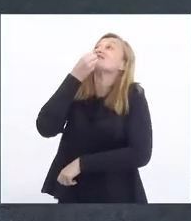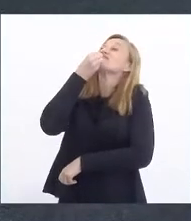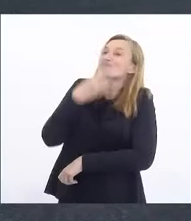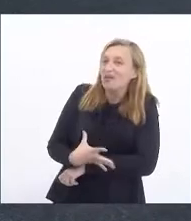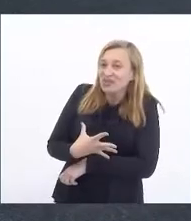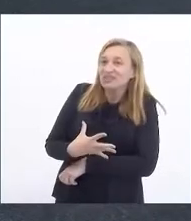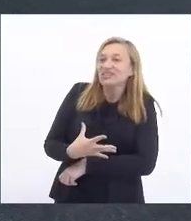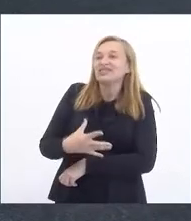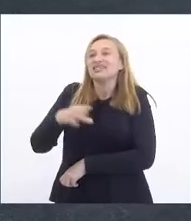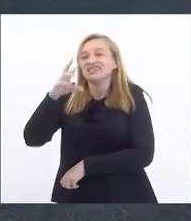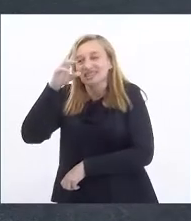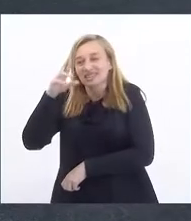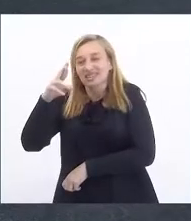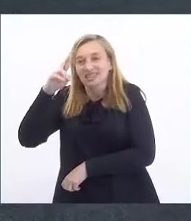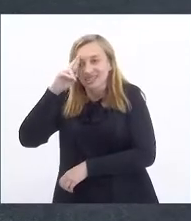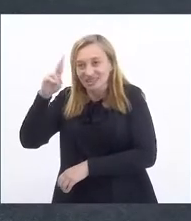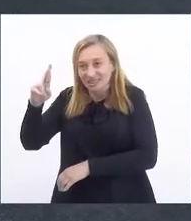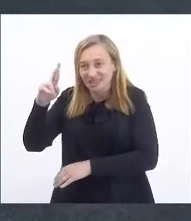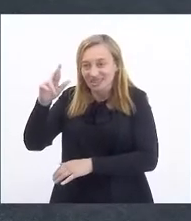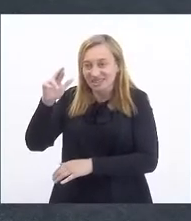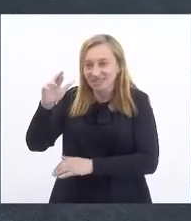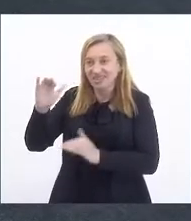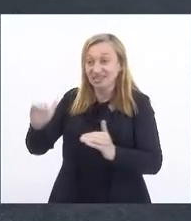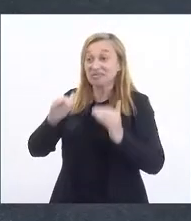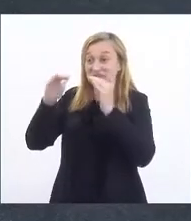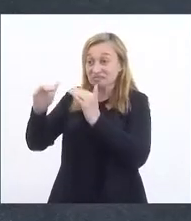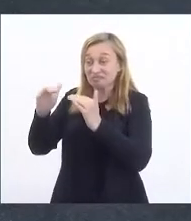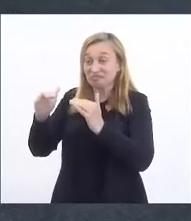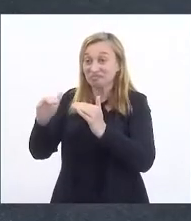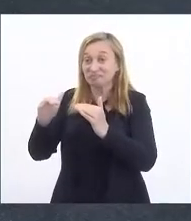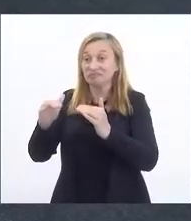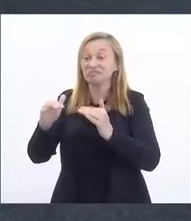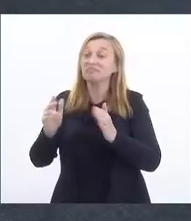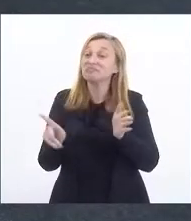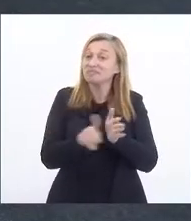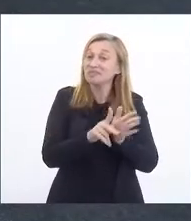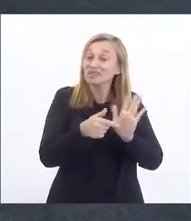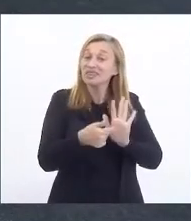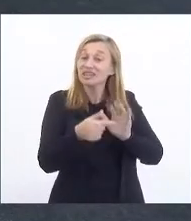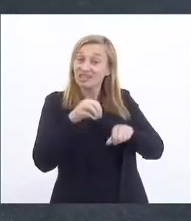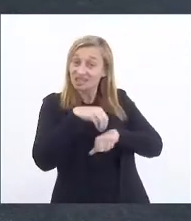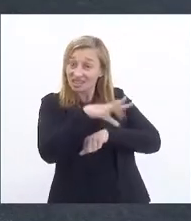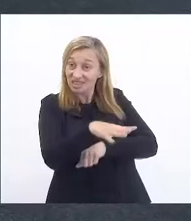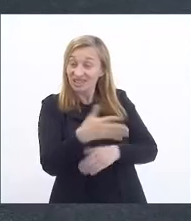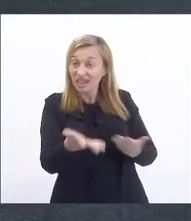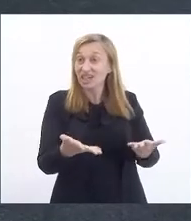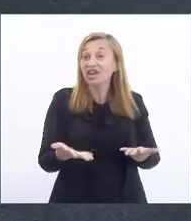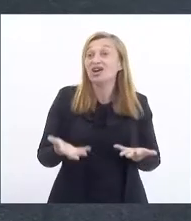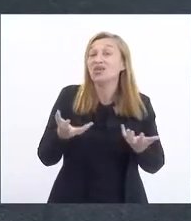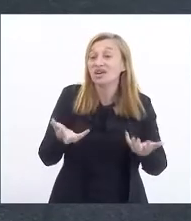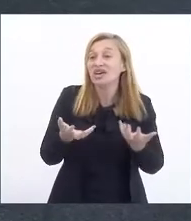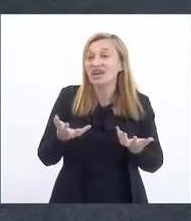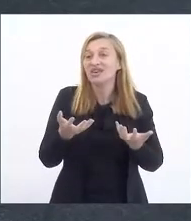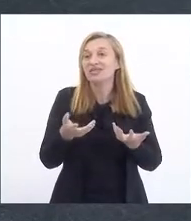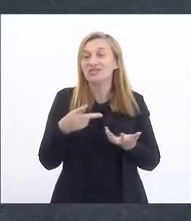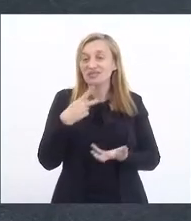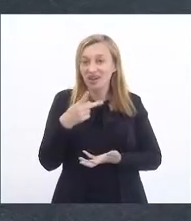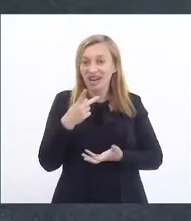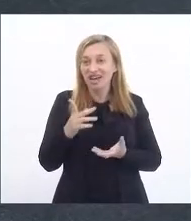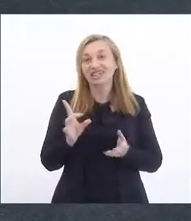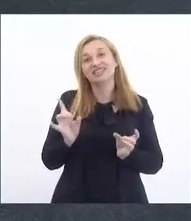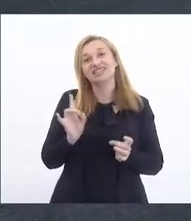vossa excelência ao trazer esse projeto faz esse destaque mas eu quero me despedir e deixei por